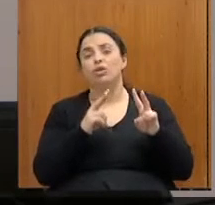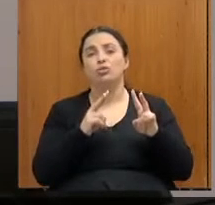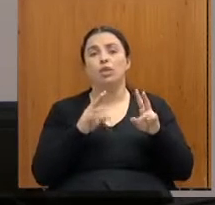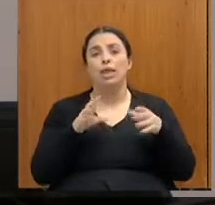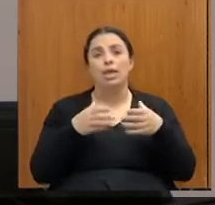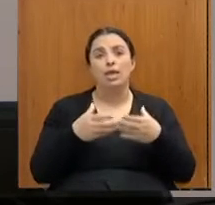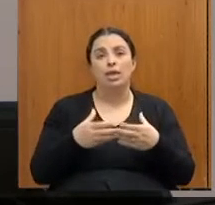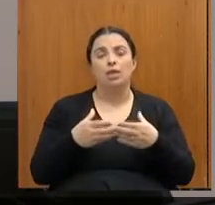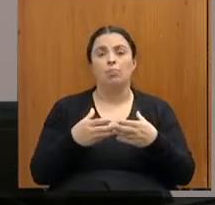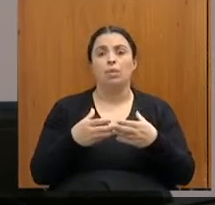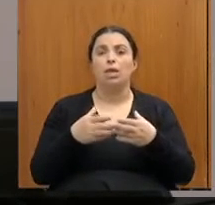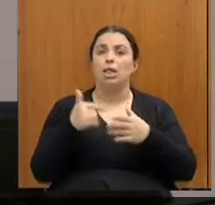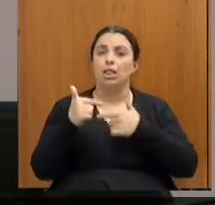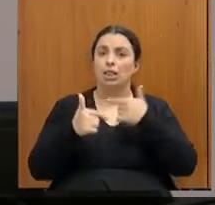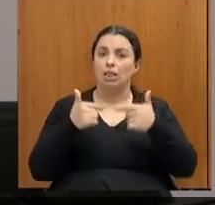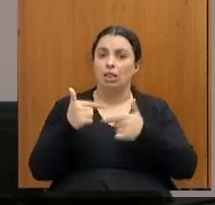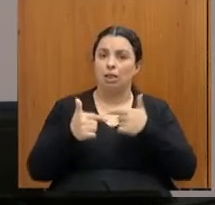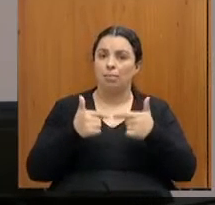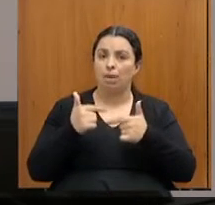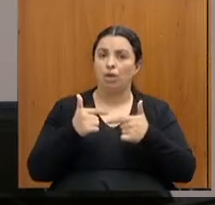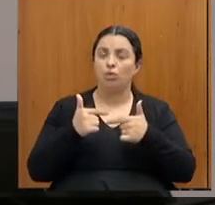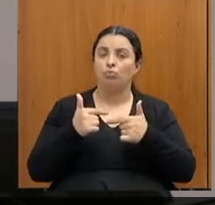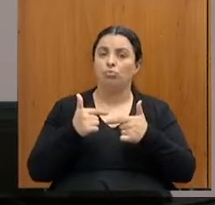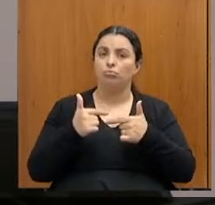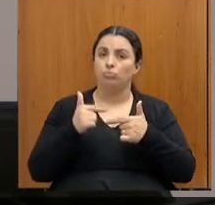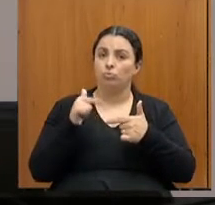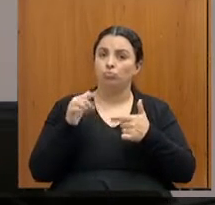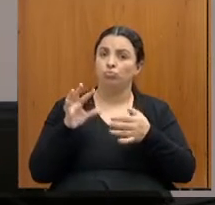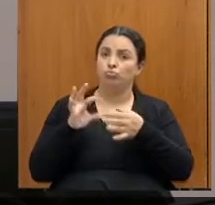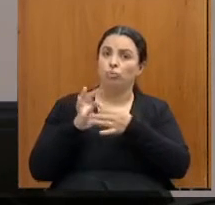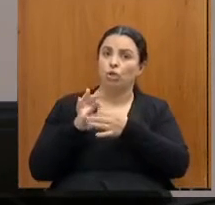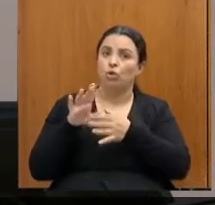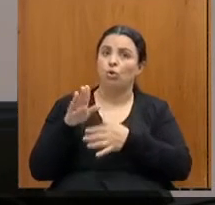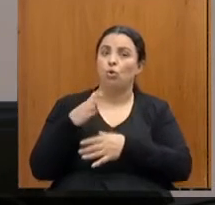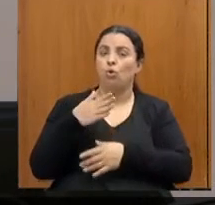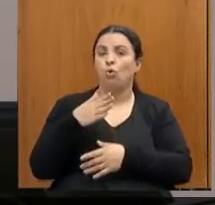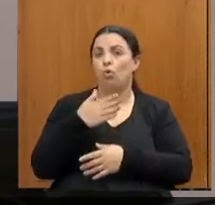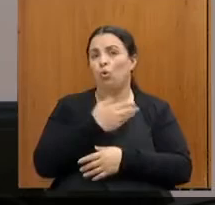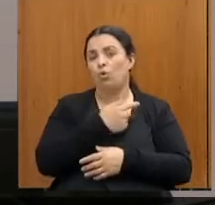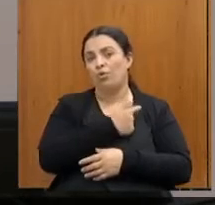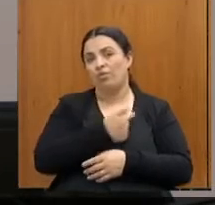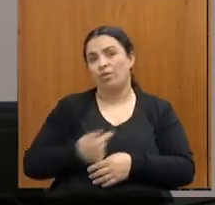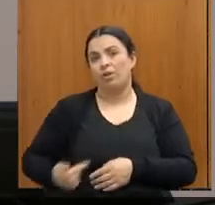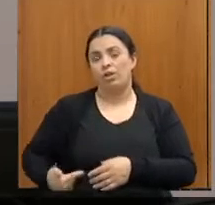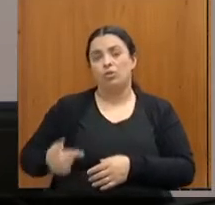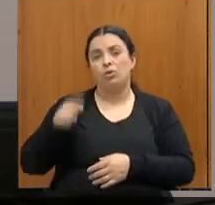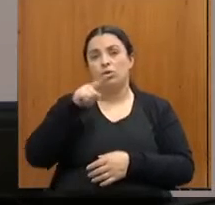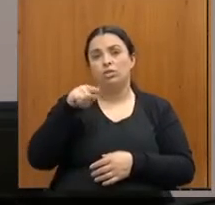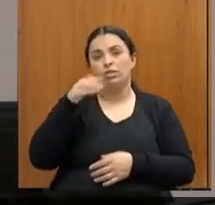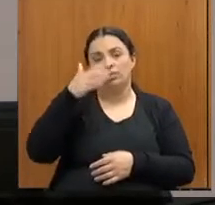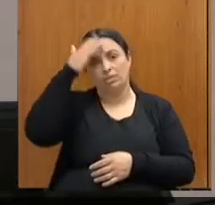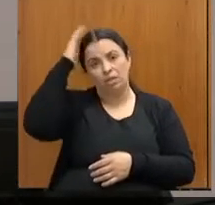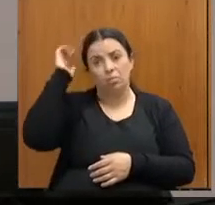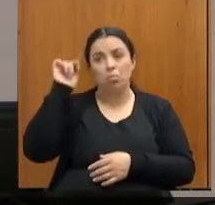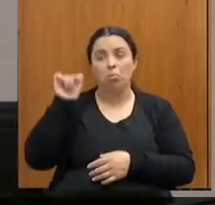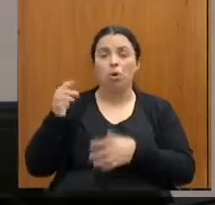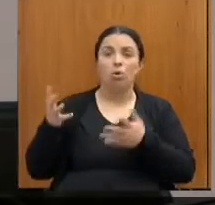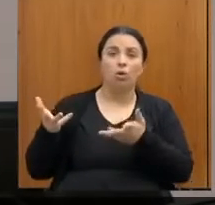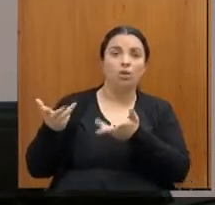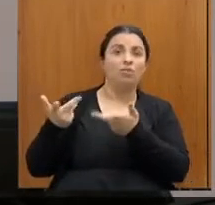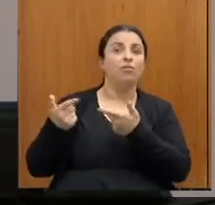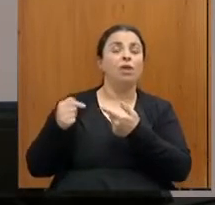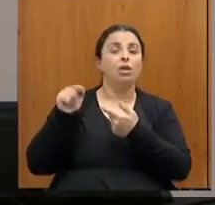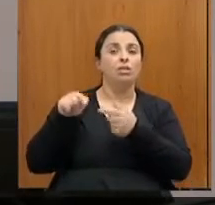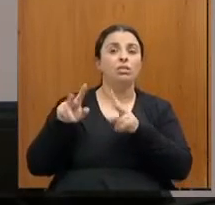governador Zema uma equipe e extremamente codificado nesses aspectos aqui tem Econômica que